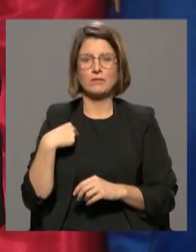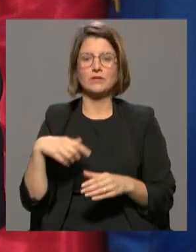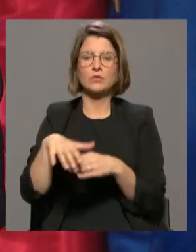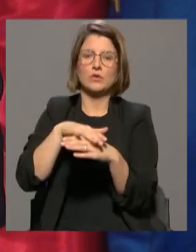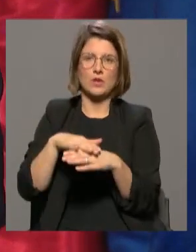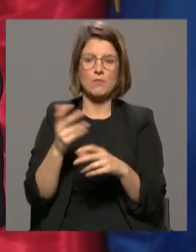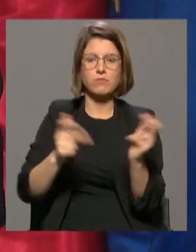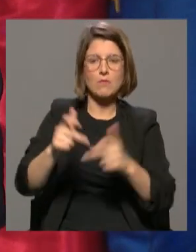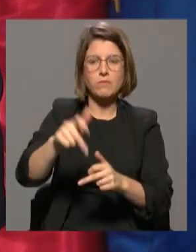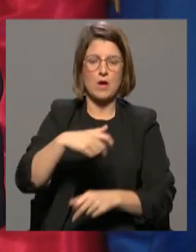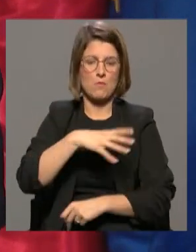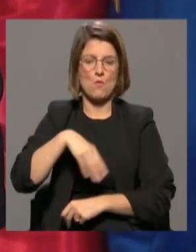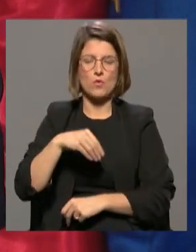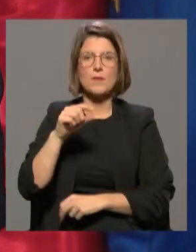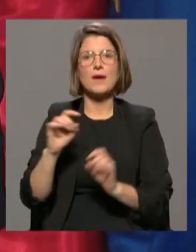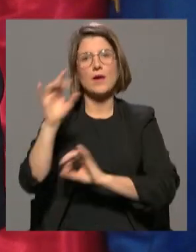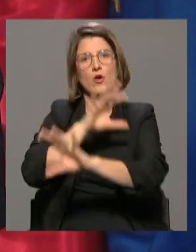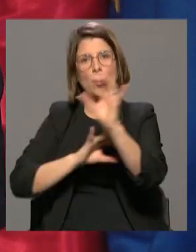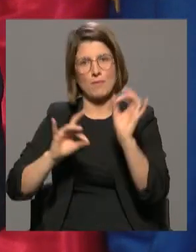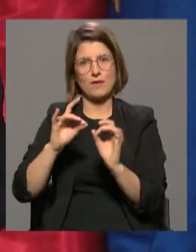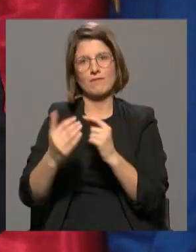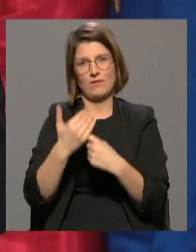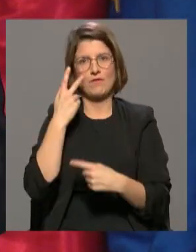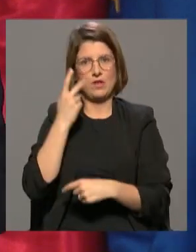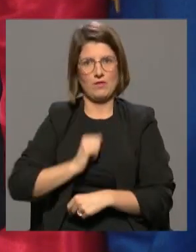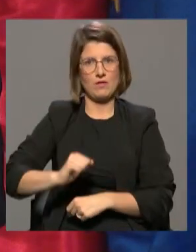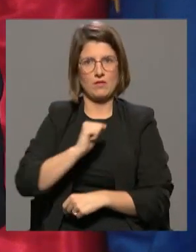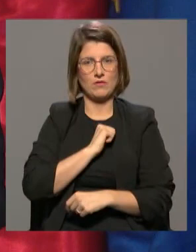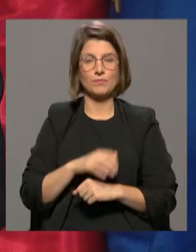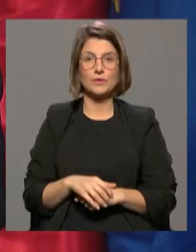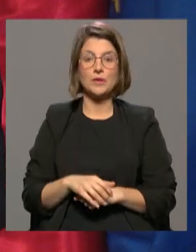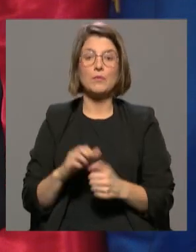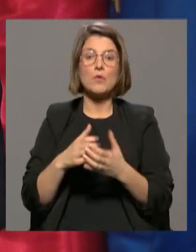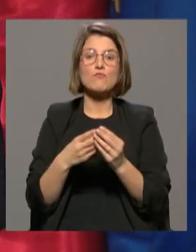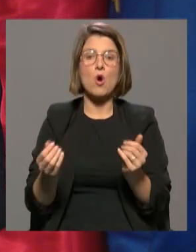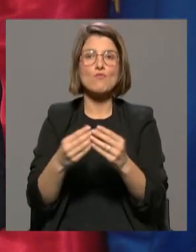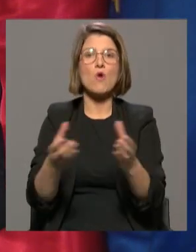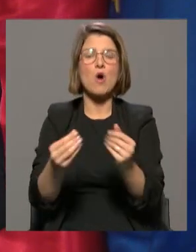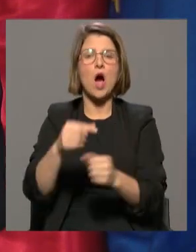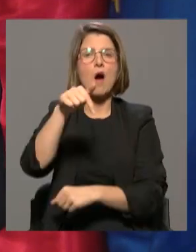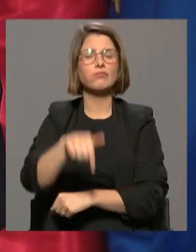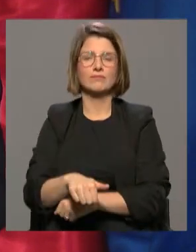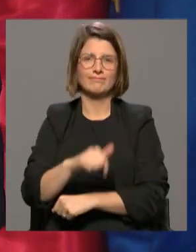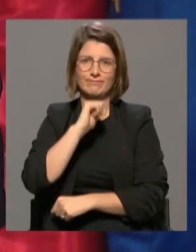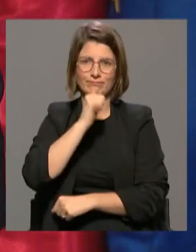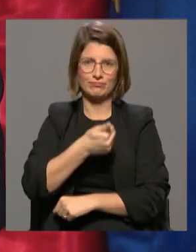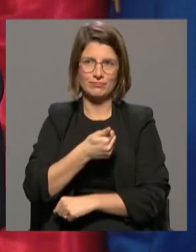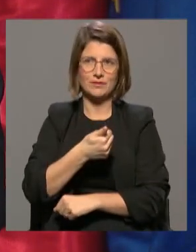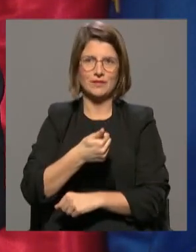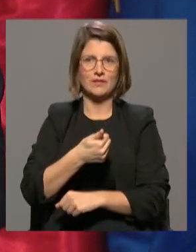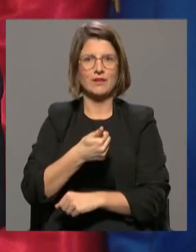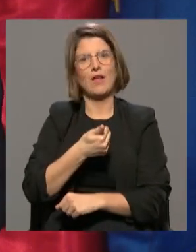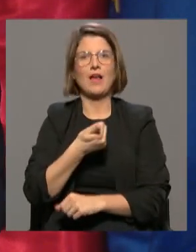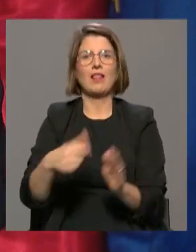europeus nas nossas vidas não podemos resolver tudo num só instante e por decrato